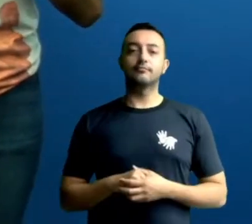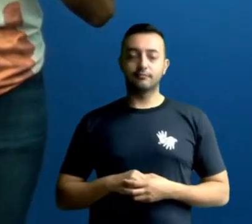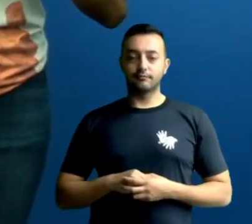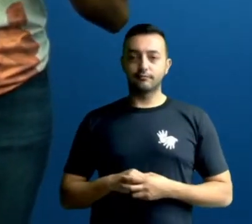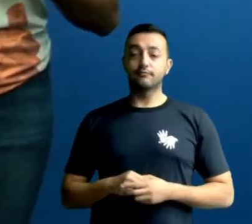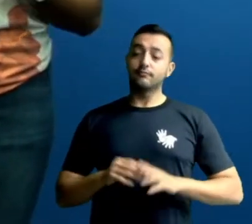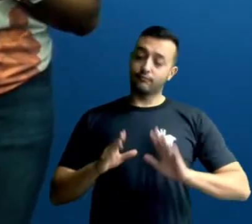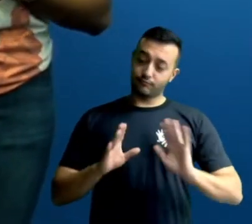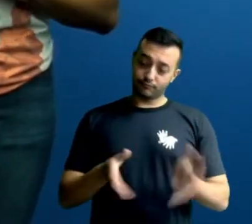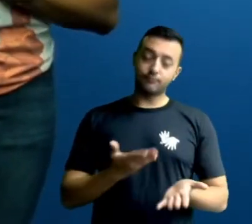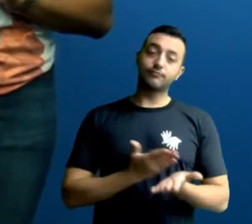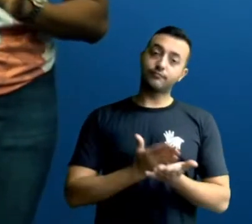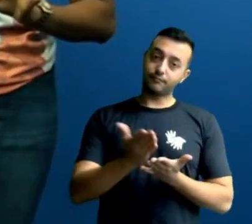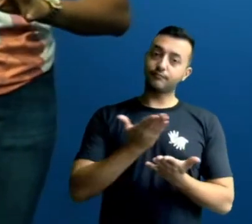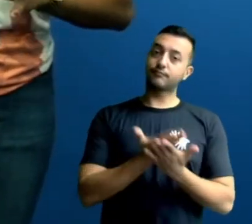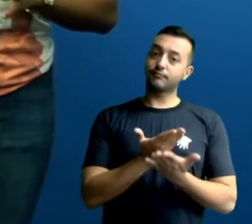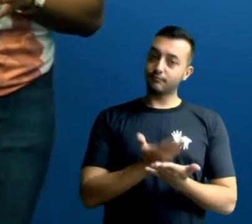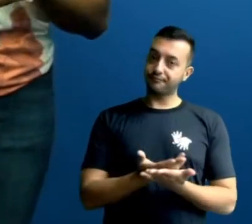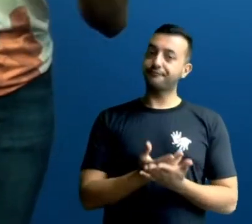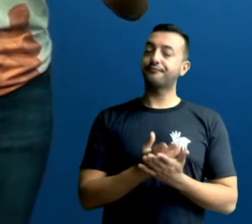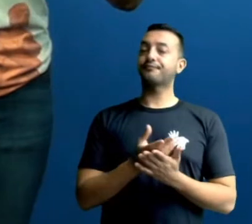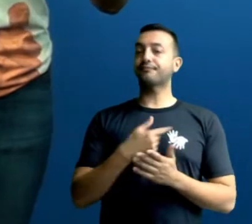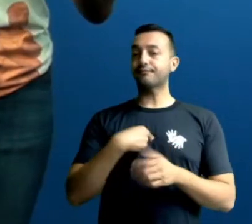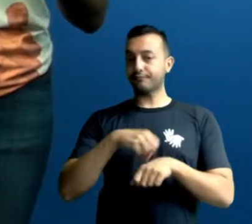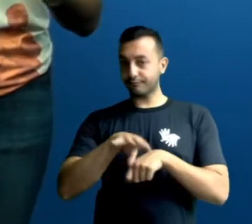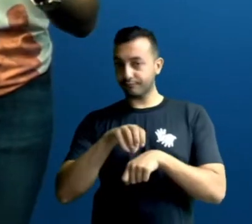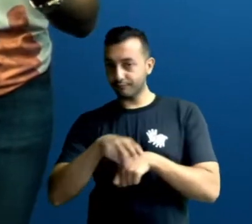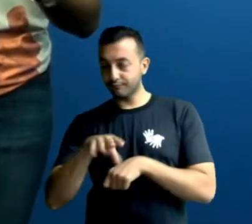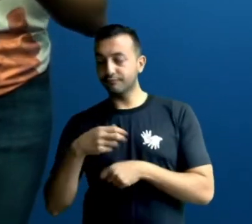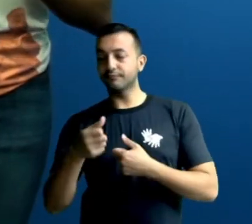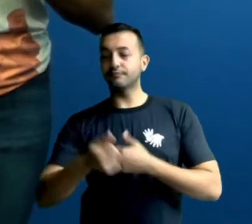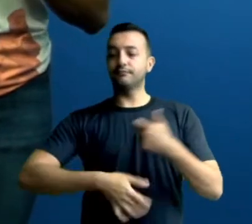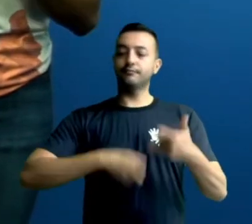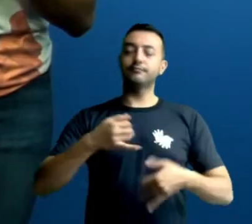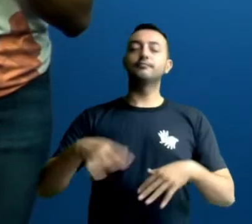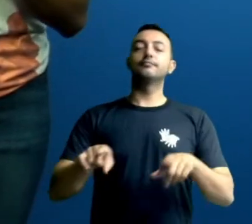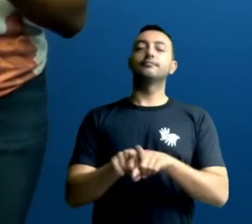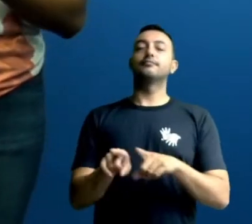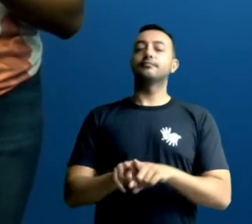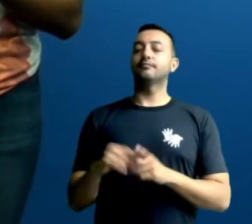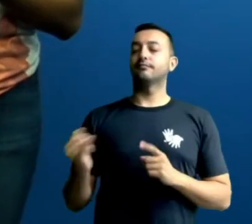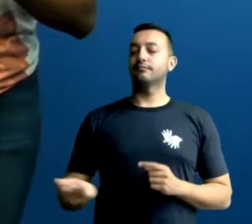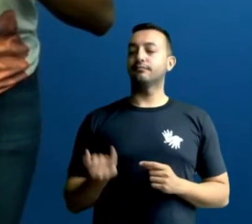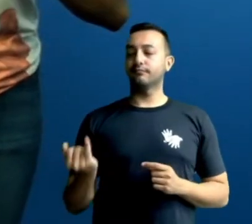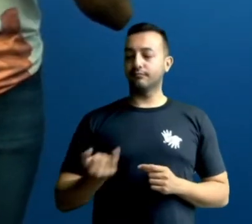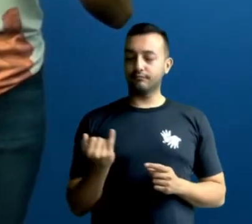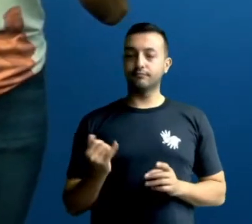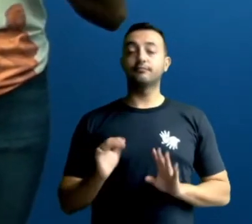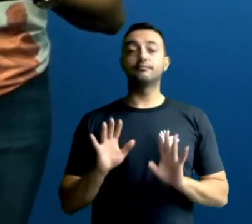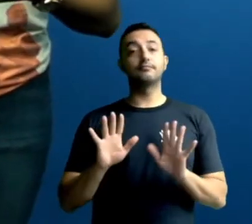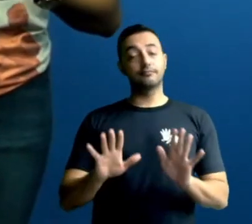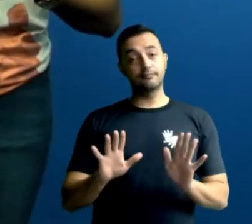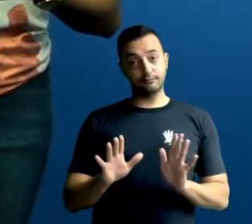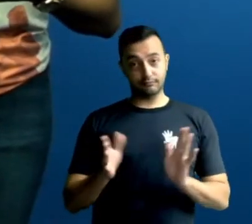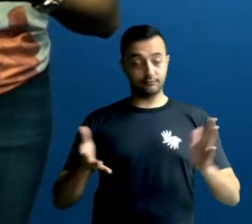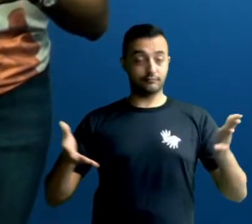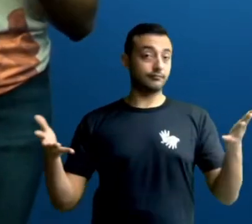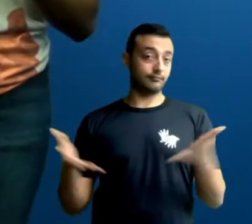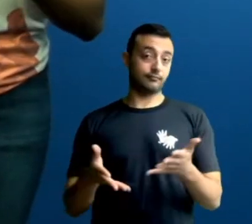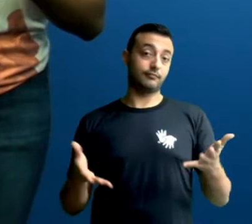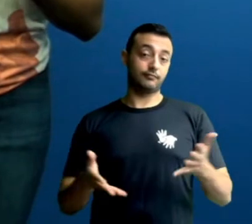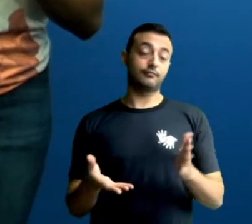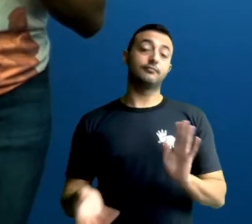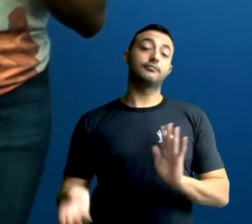Já comecei aqui a aula já dando algumas dicas e já colocando também essa importância. Mas vamos colocar ela